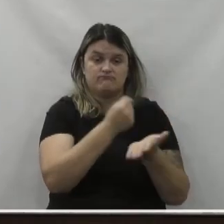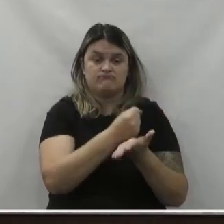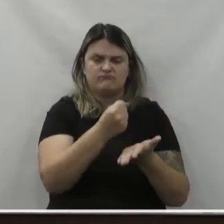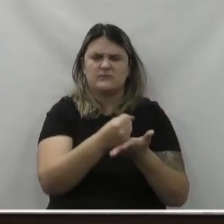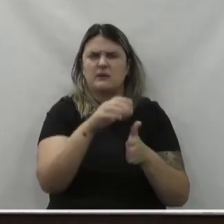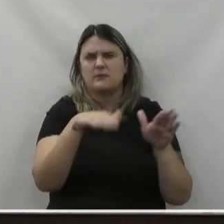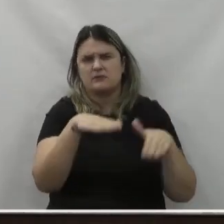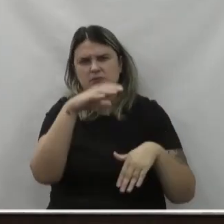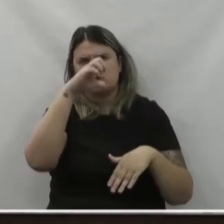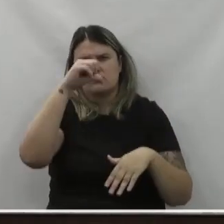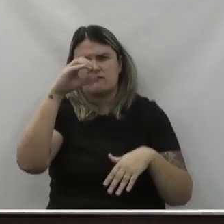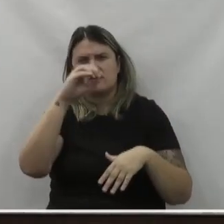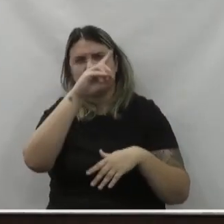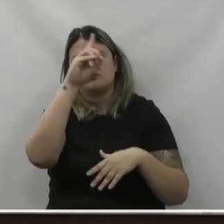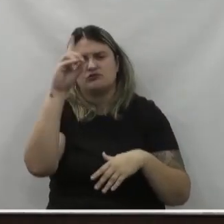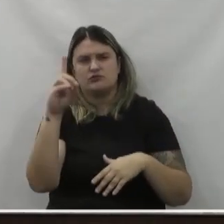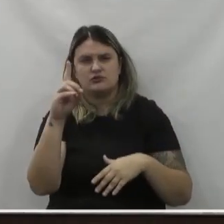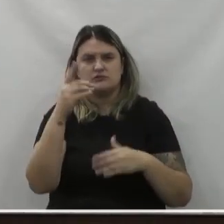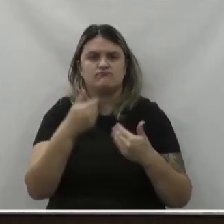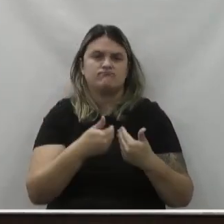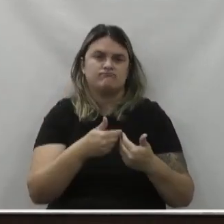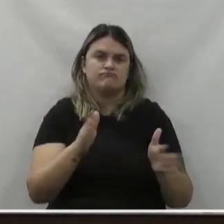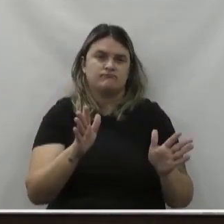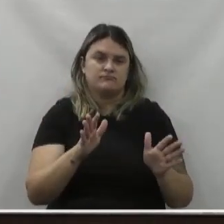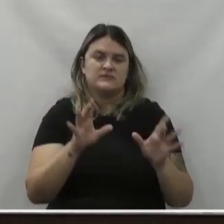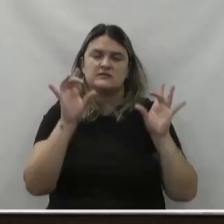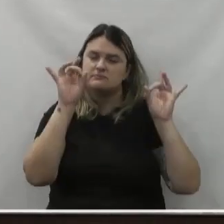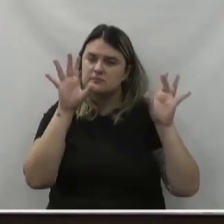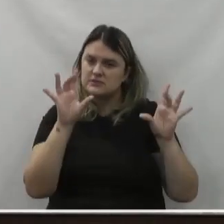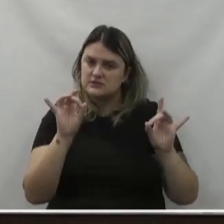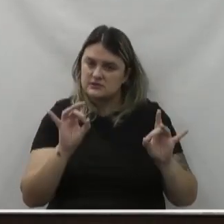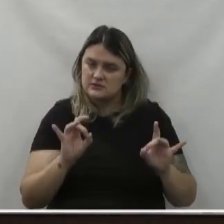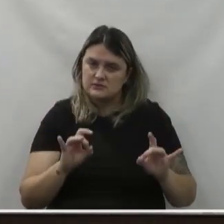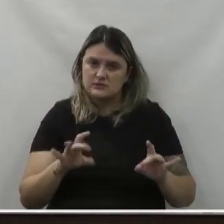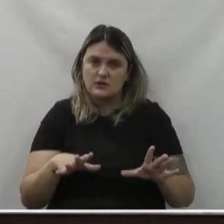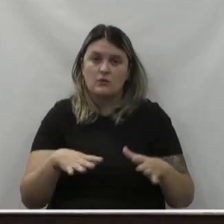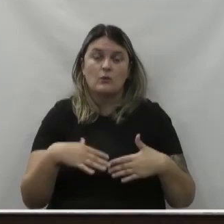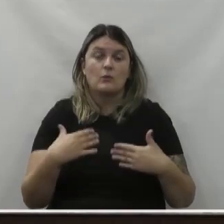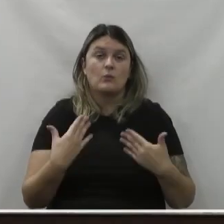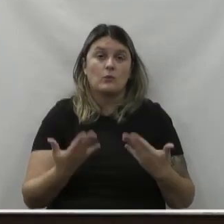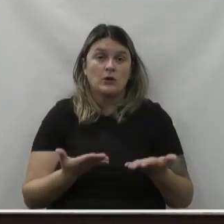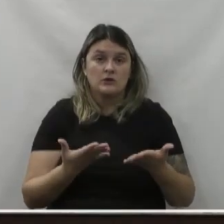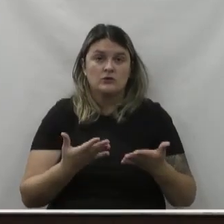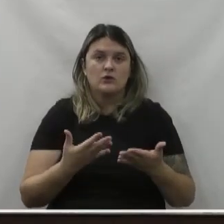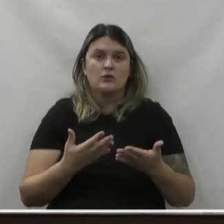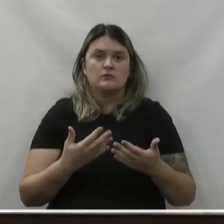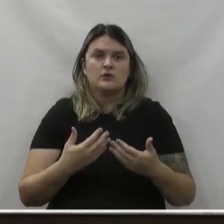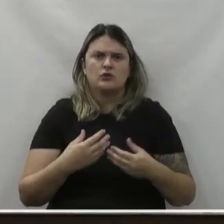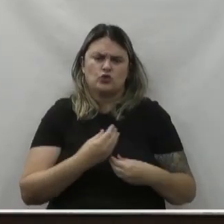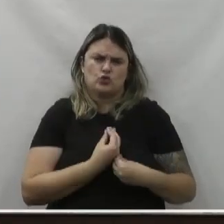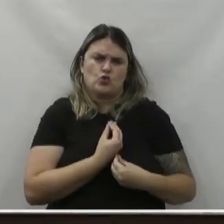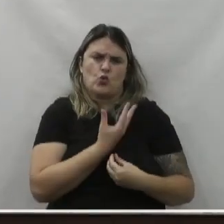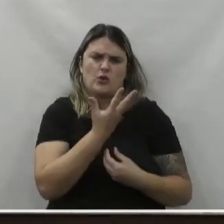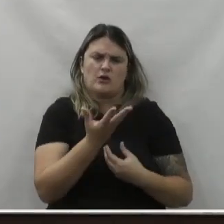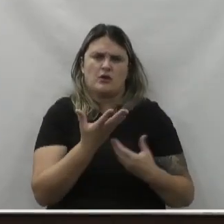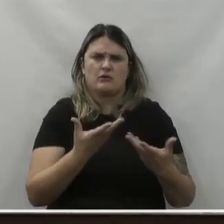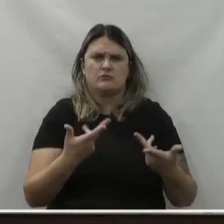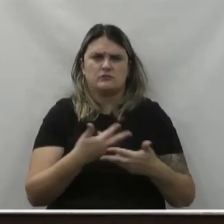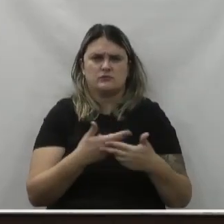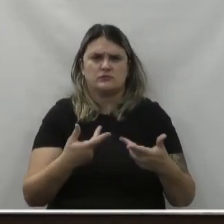dias a contar da sua publicação, especialmente quando a designação dos órgãos responsáveis pela